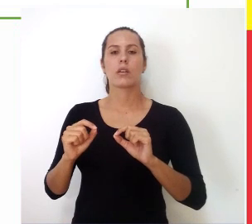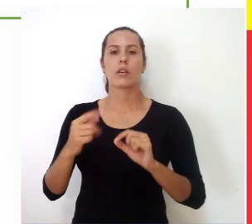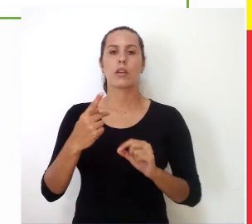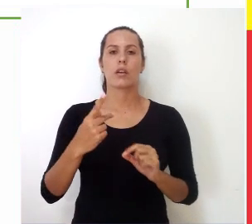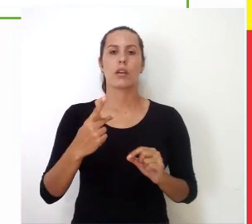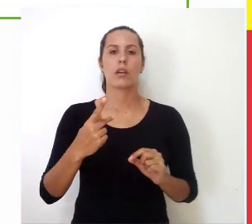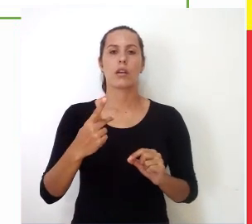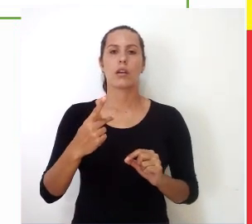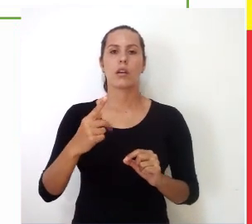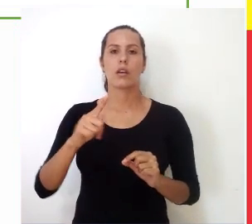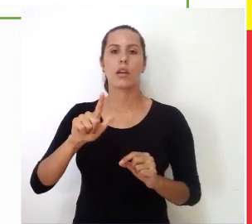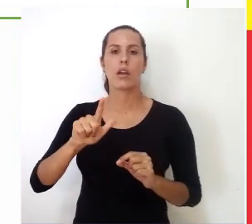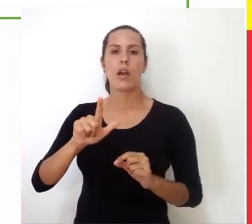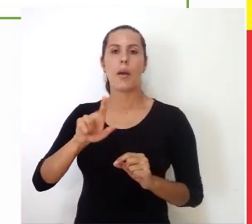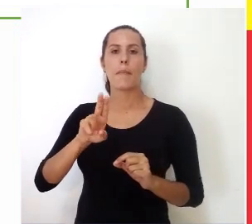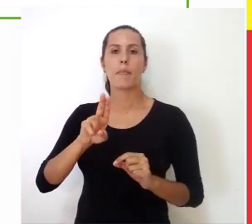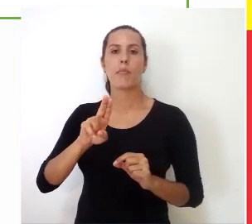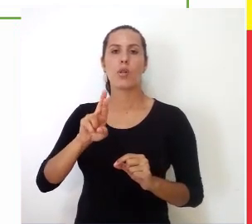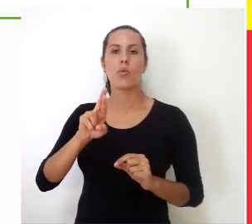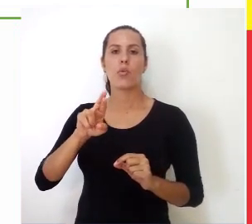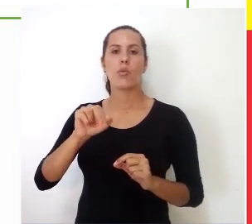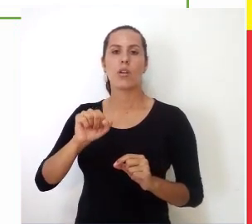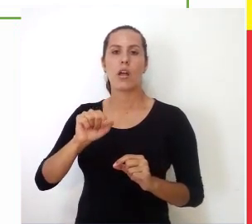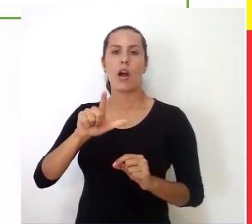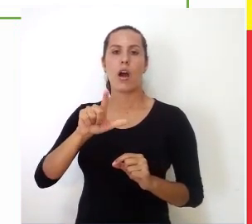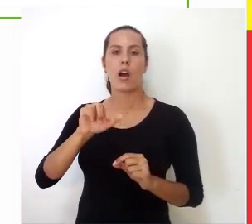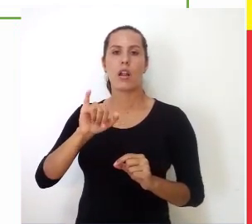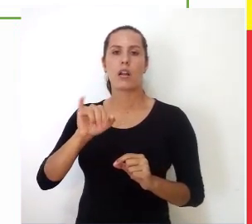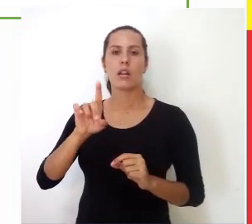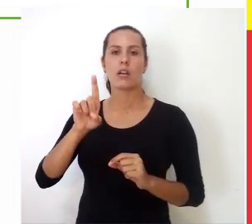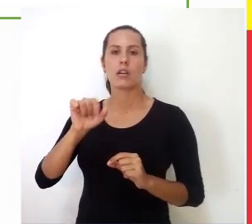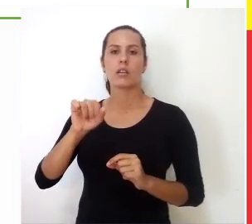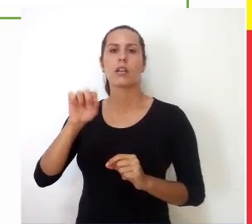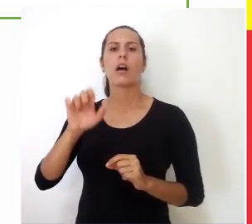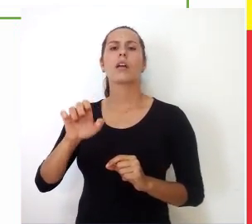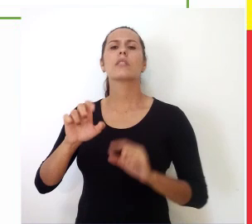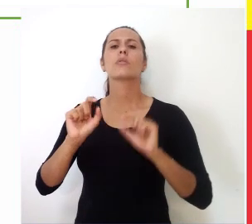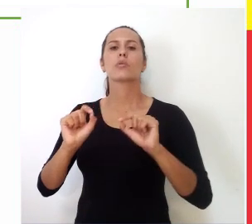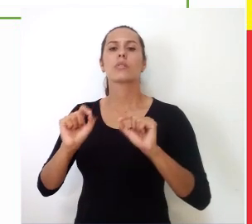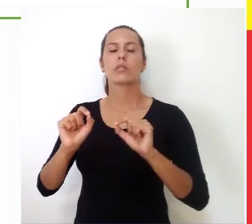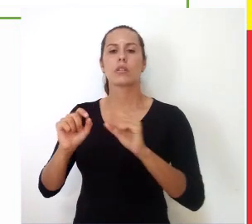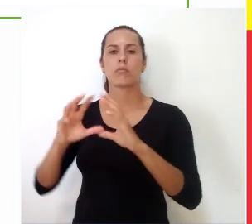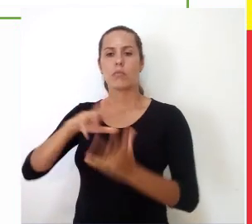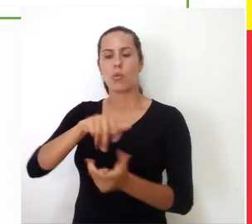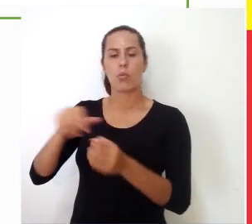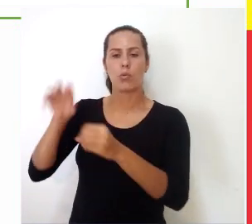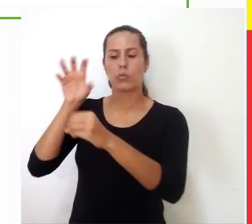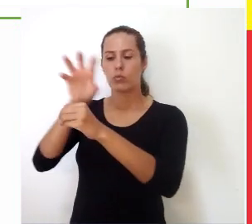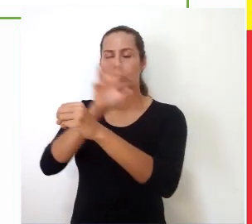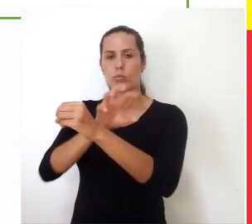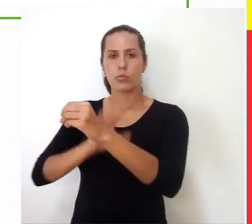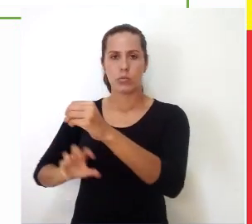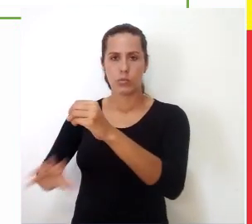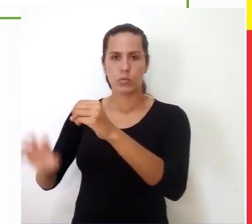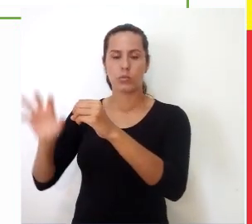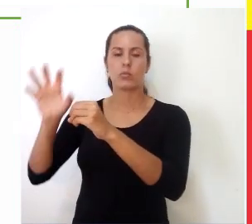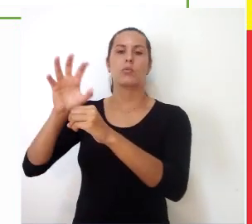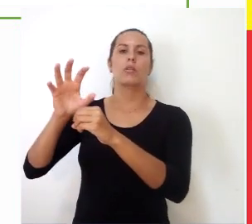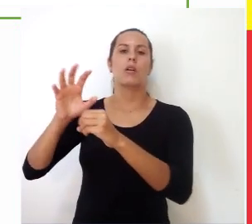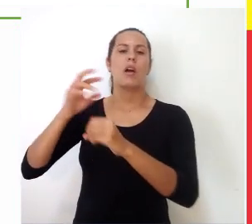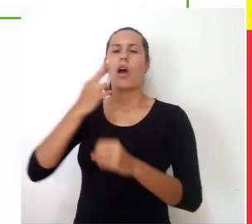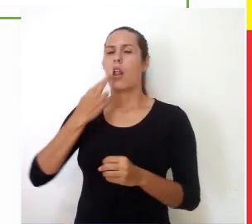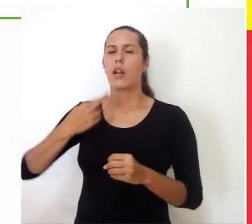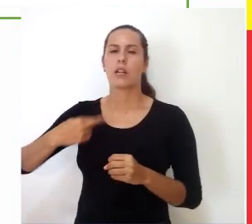pluralidade. Para quem não conhece, esses são símbolos de religiões, o cristianismo, o budismo, o judaísmo, certo?